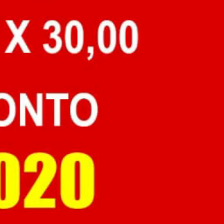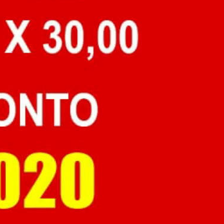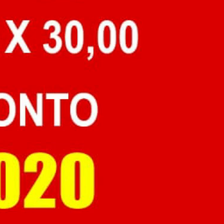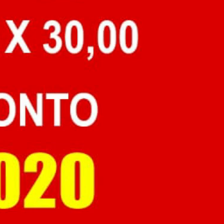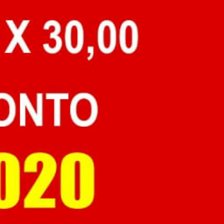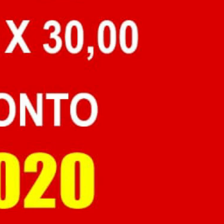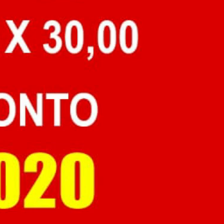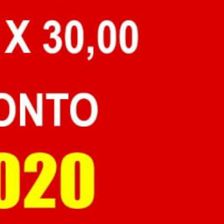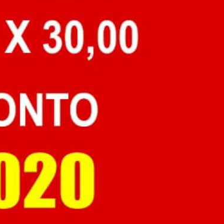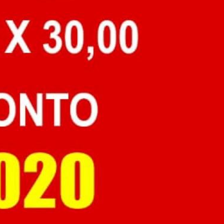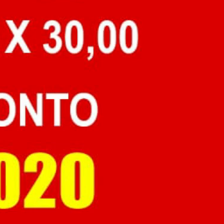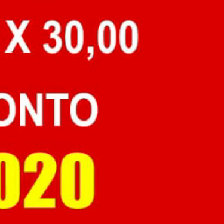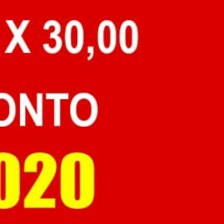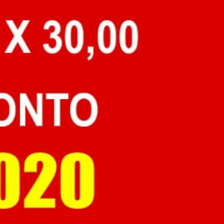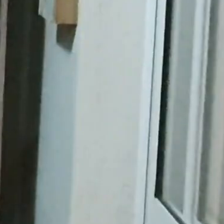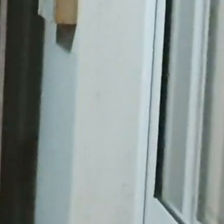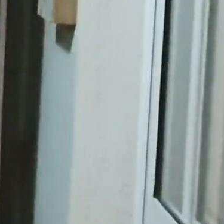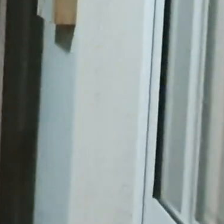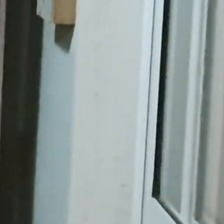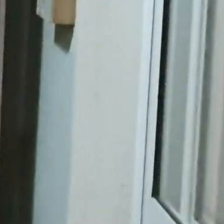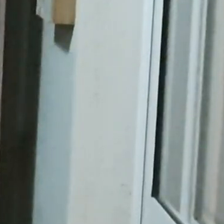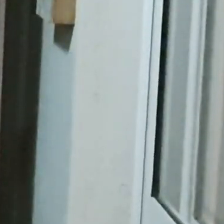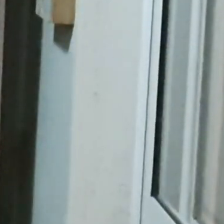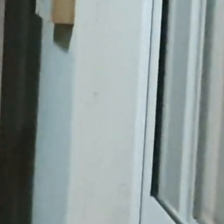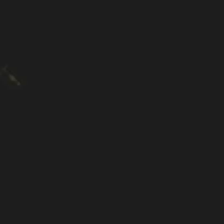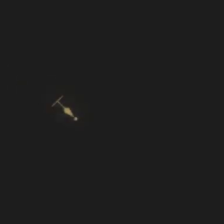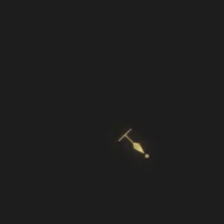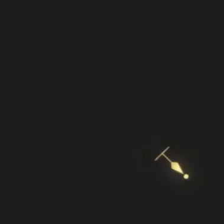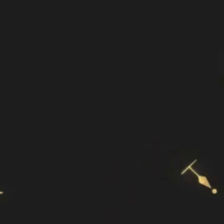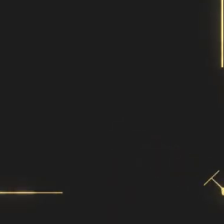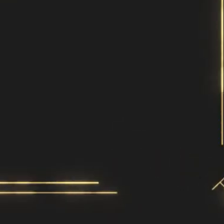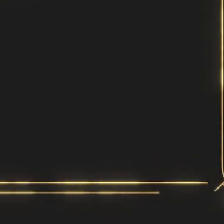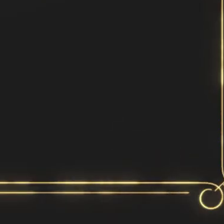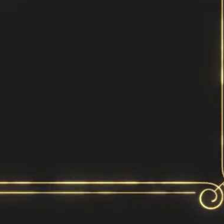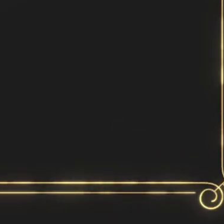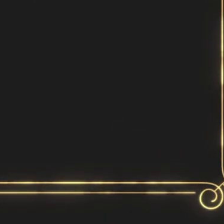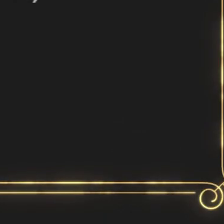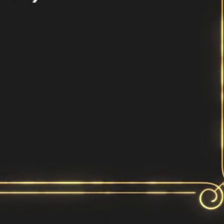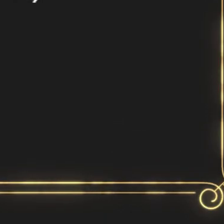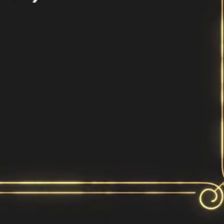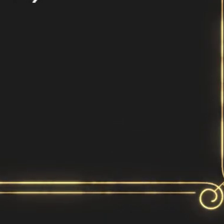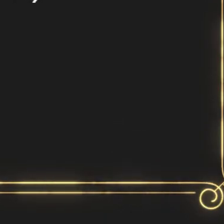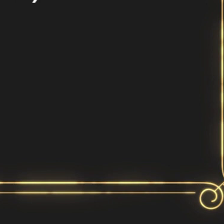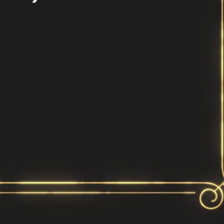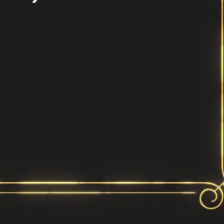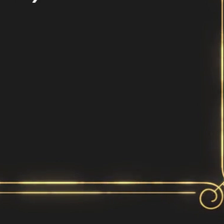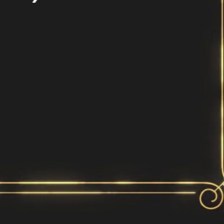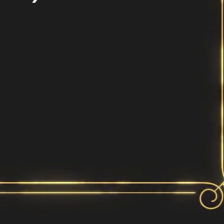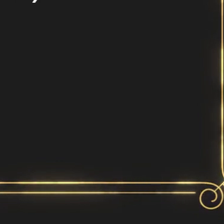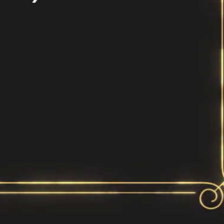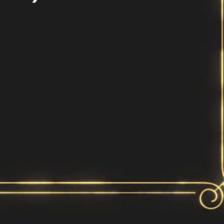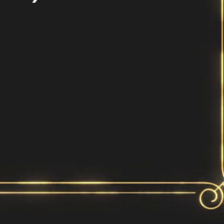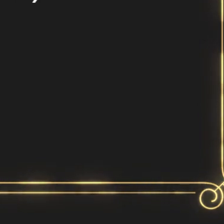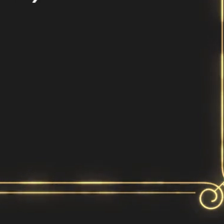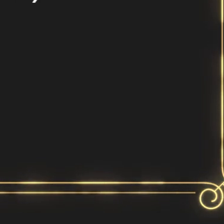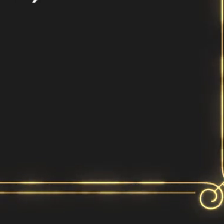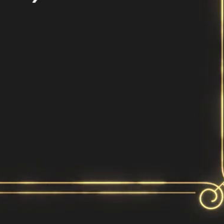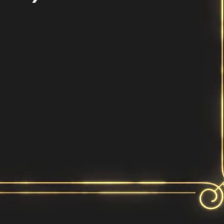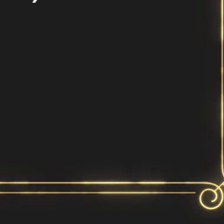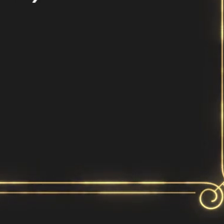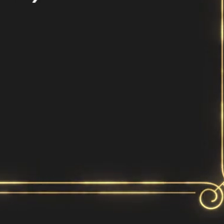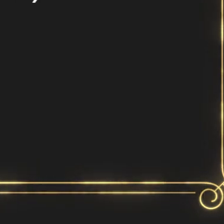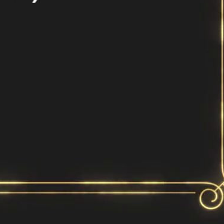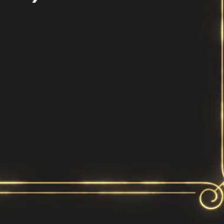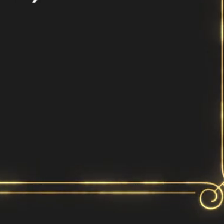banco em cada uma já tá com desconto só você entrar lá a gente que fica com deus é muito boa noite graça e paz a todos